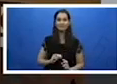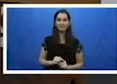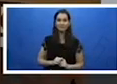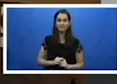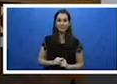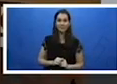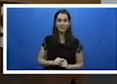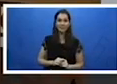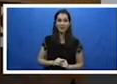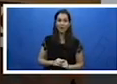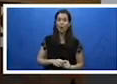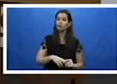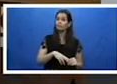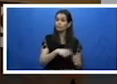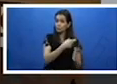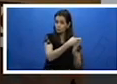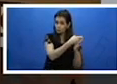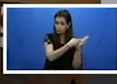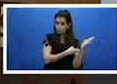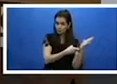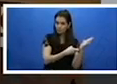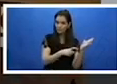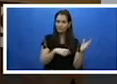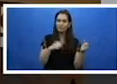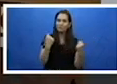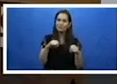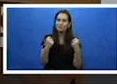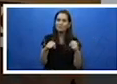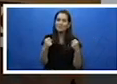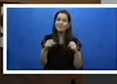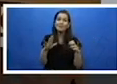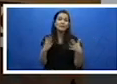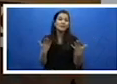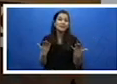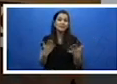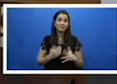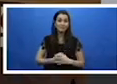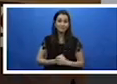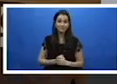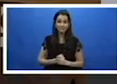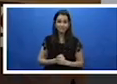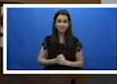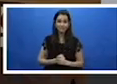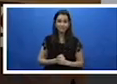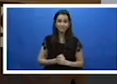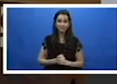Numa produção é preciso, vamos lá, atenção,